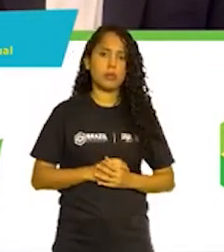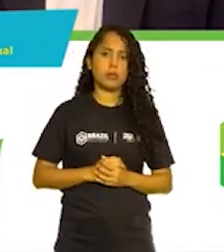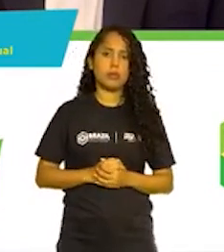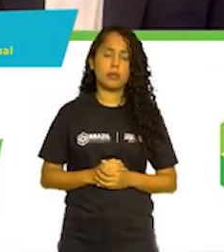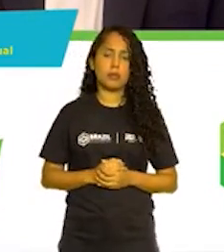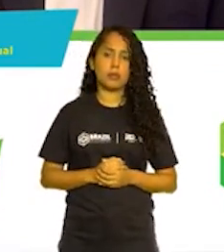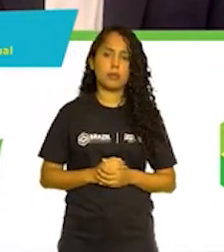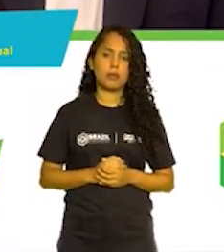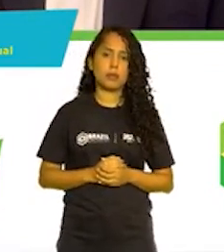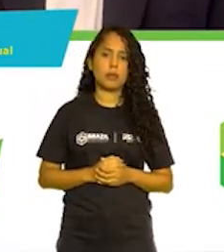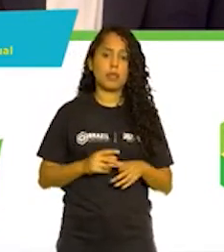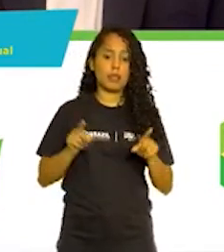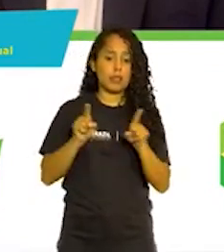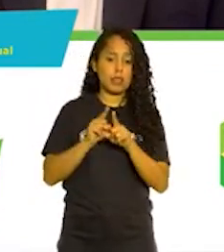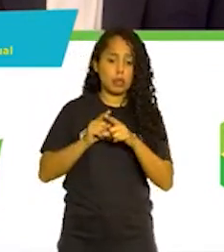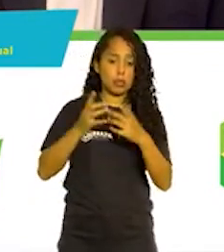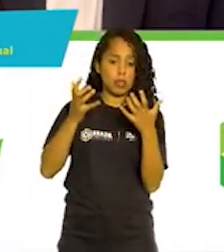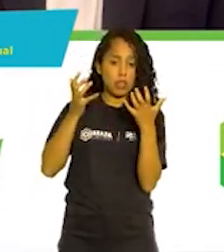Eu queria muito concordar